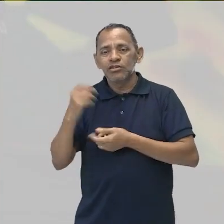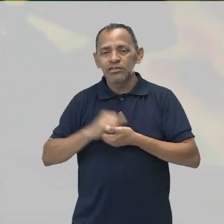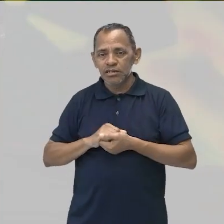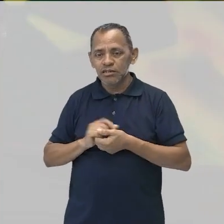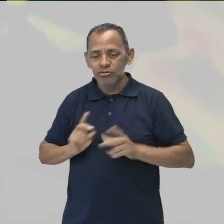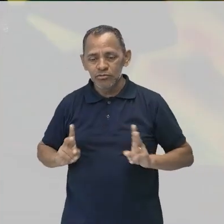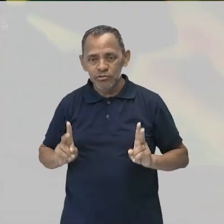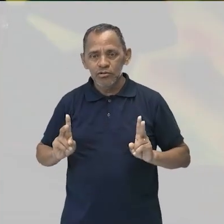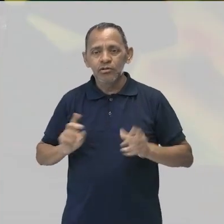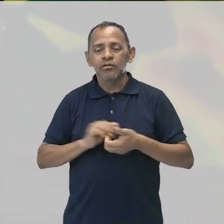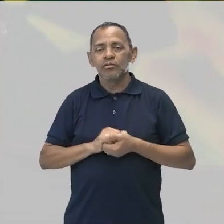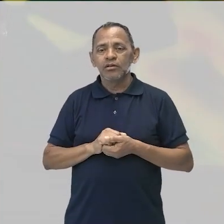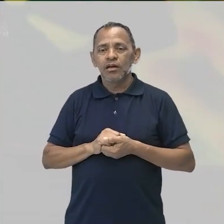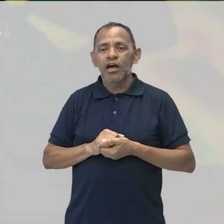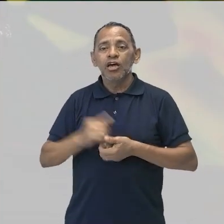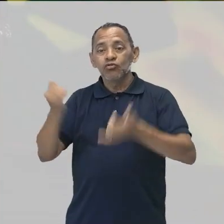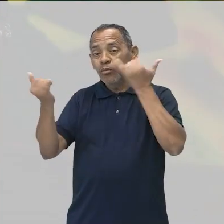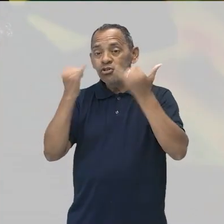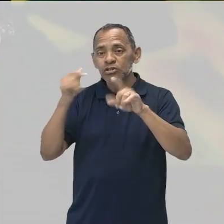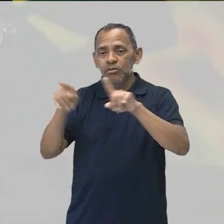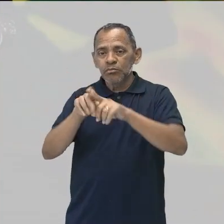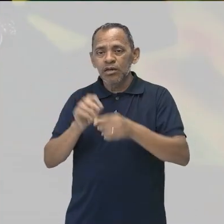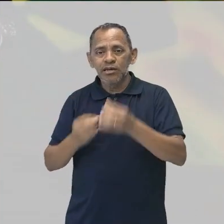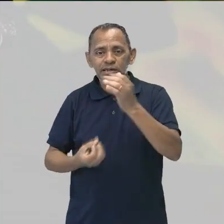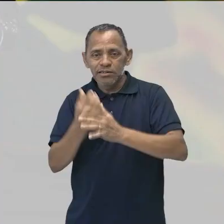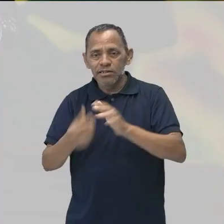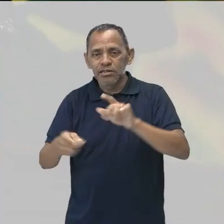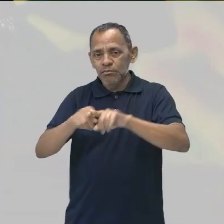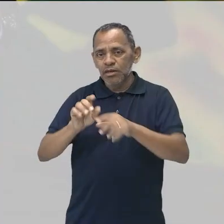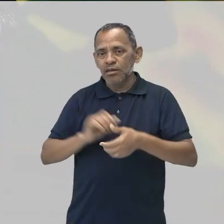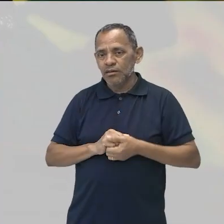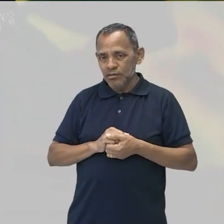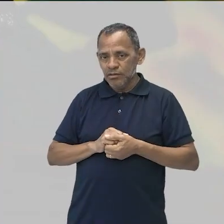do norte. E também com o Balé Folclórico do Amazonas,